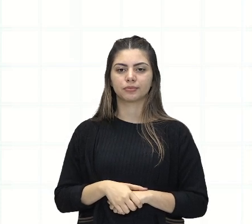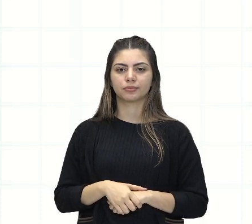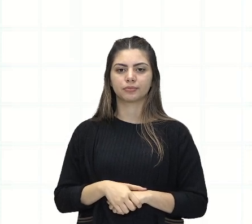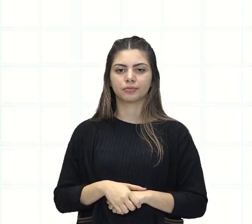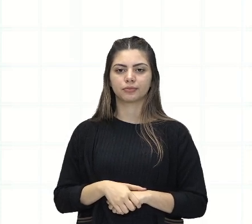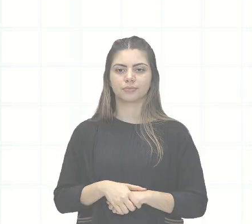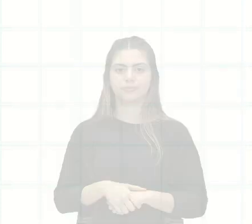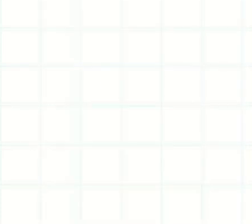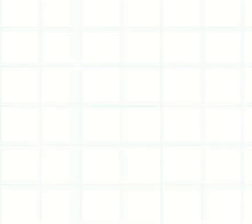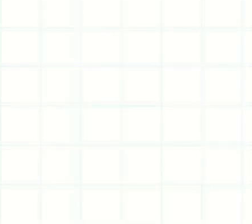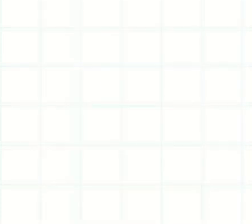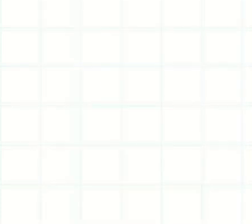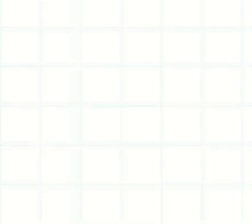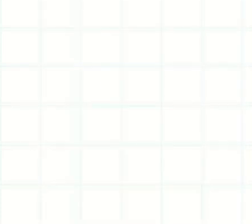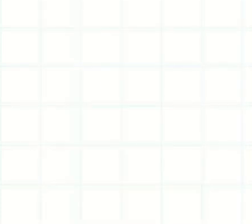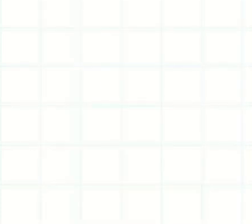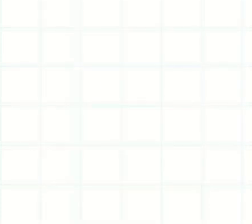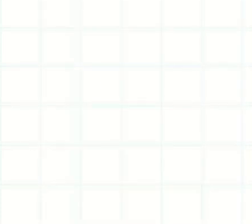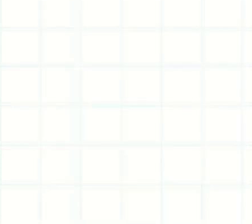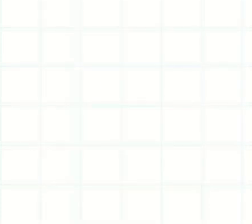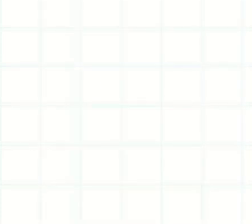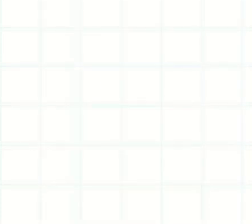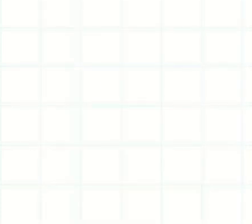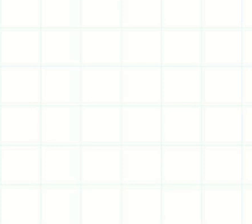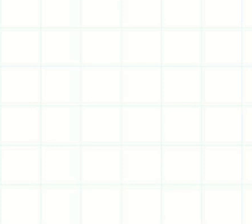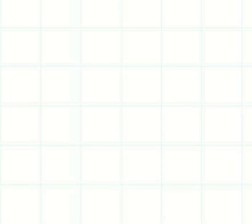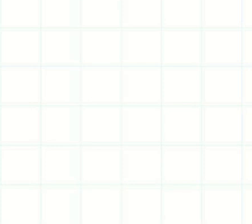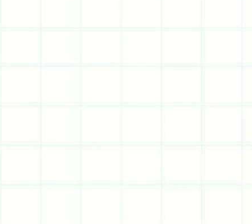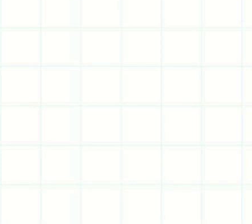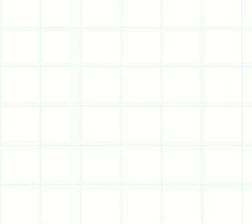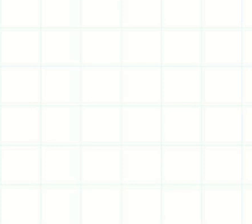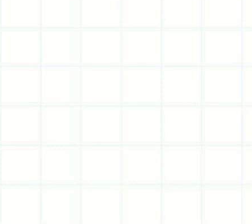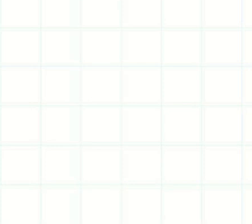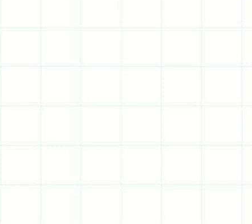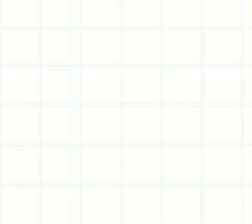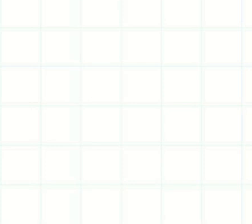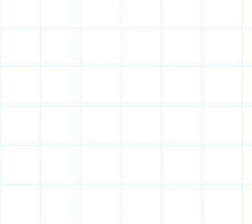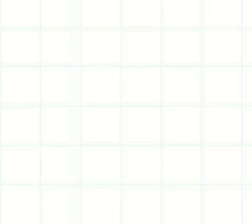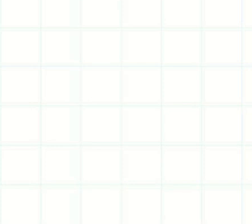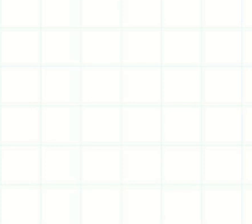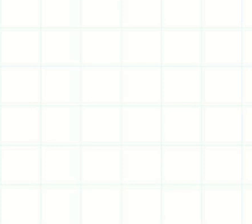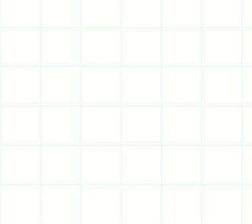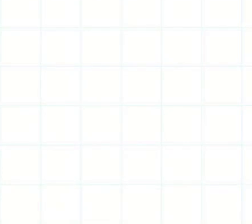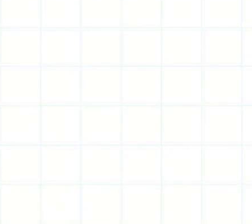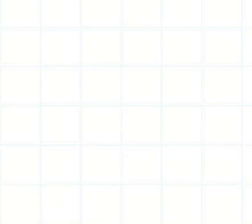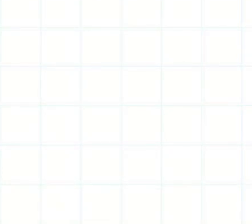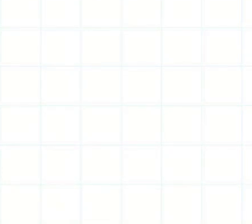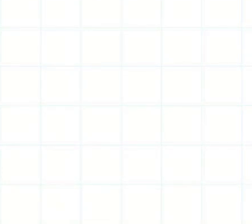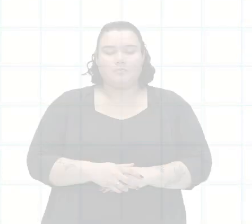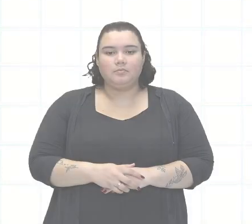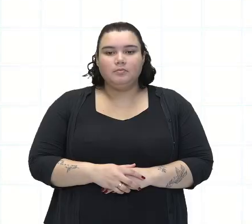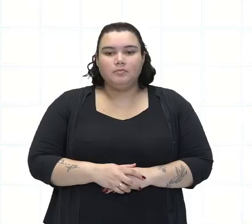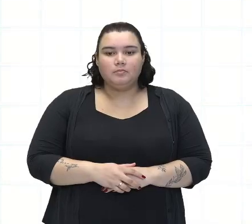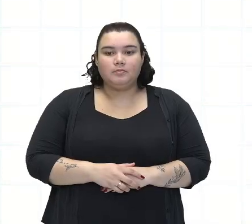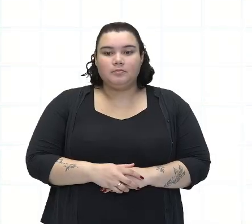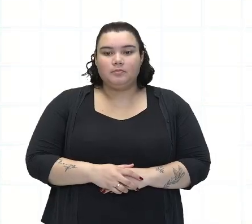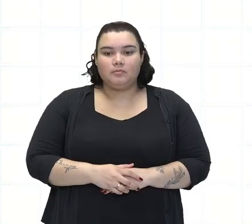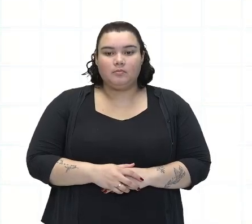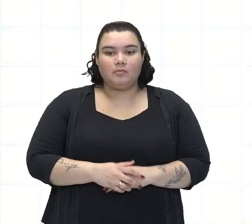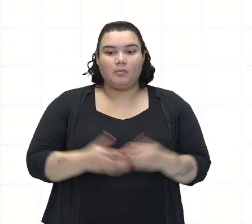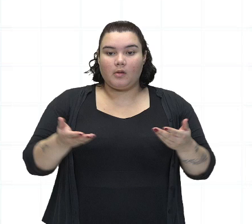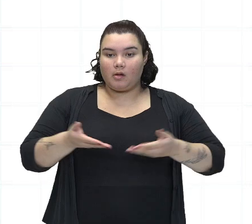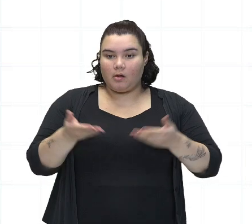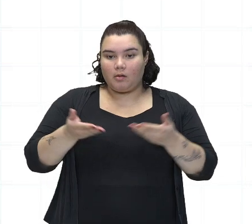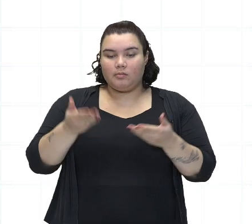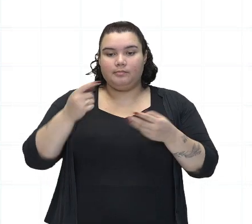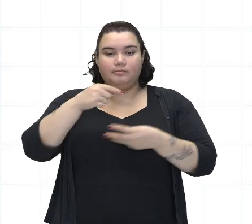estruturas, vamos conhecer essas formas. São três, né? E nós chamamos esses